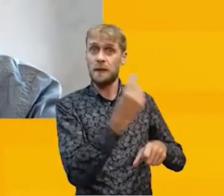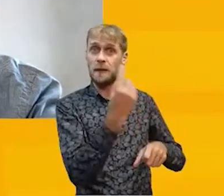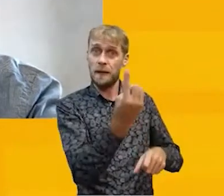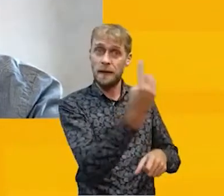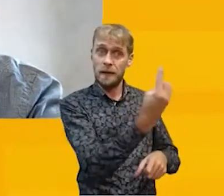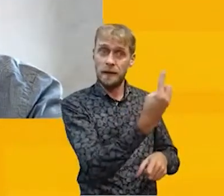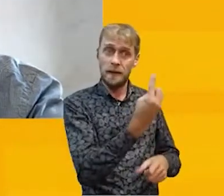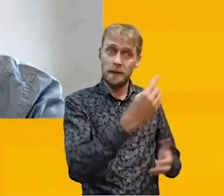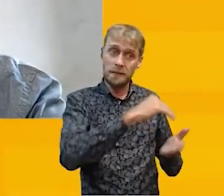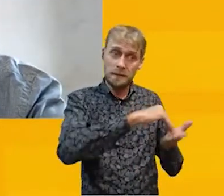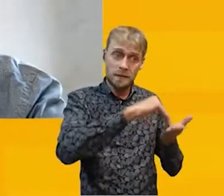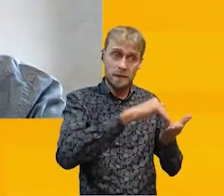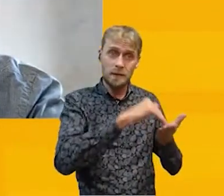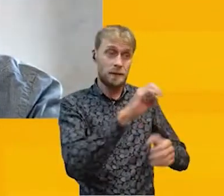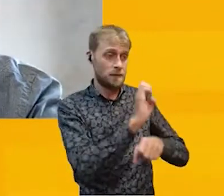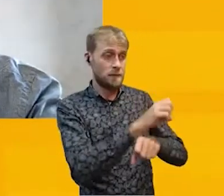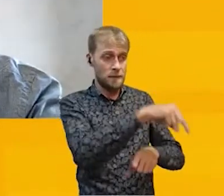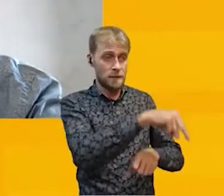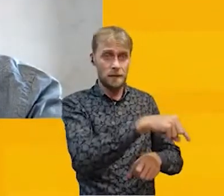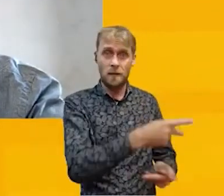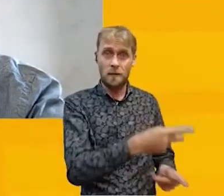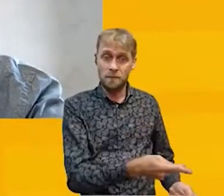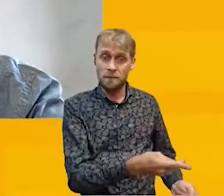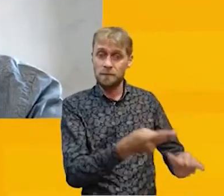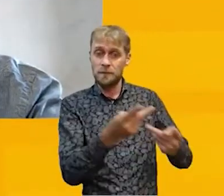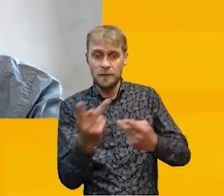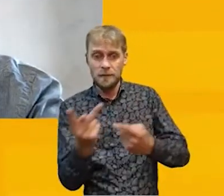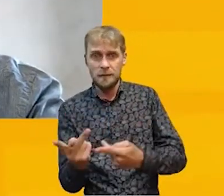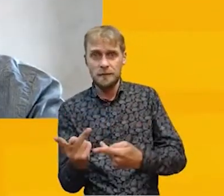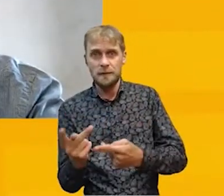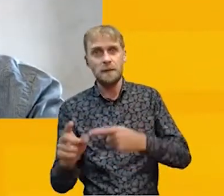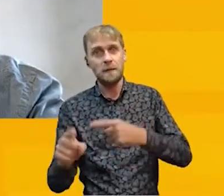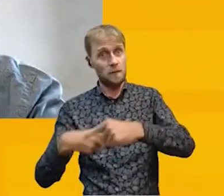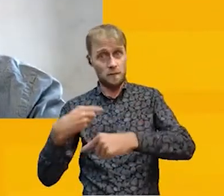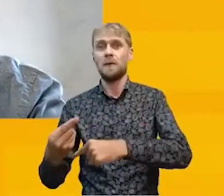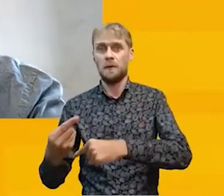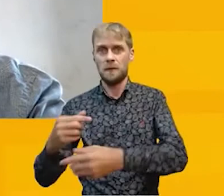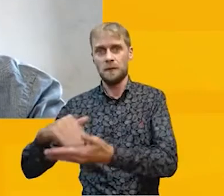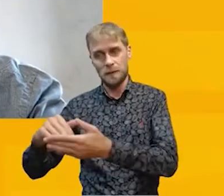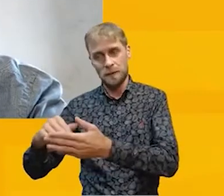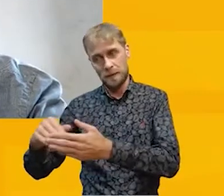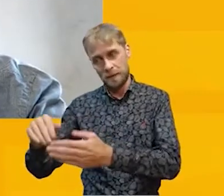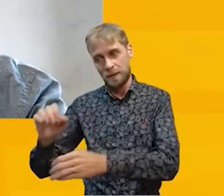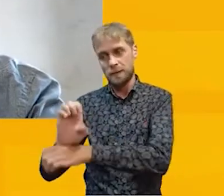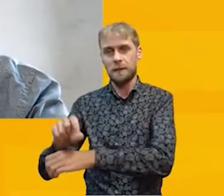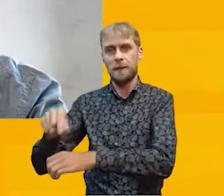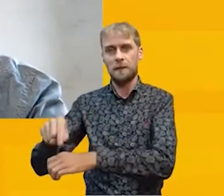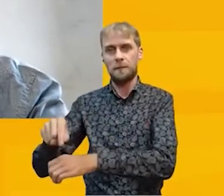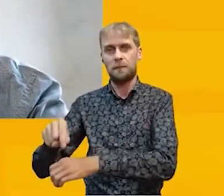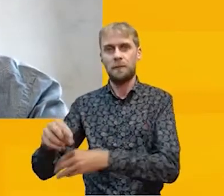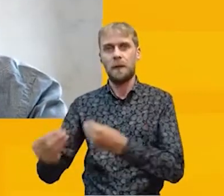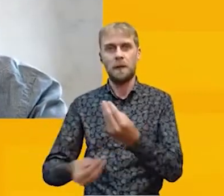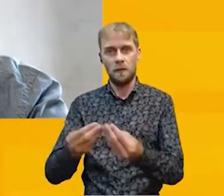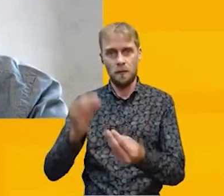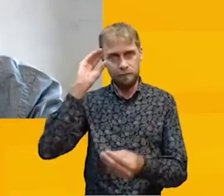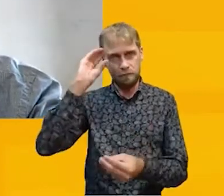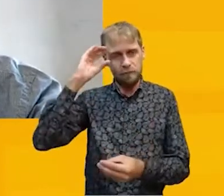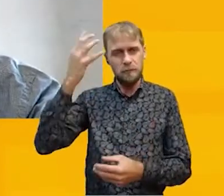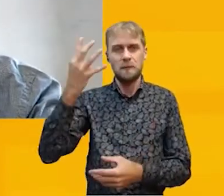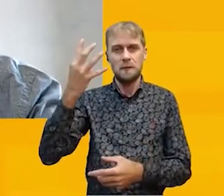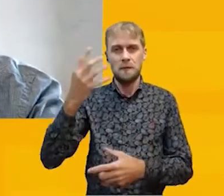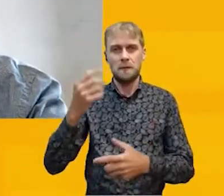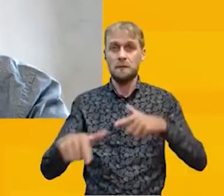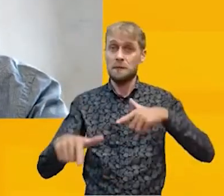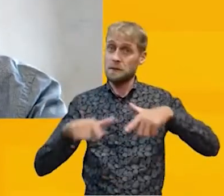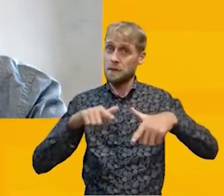cada secretaria visita o estado vizinho do território Mato Piba, e como foi criado todo esse trabalho até a gente chegar